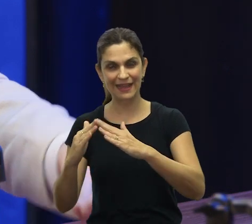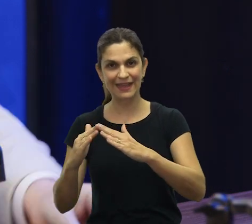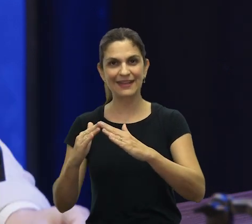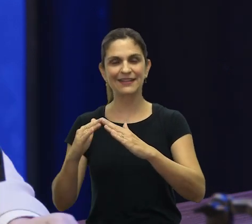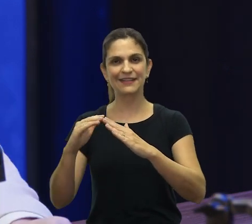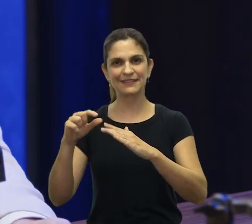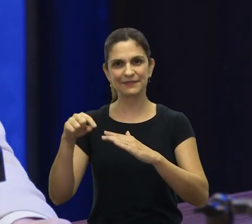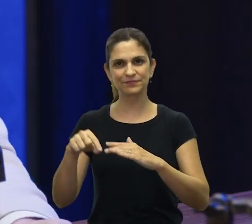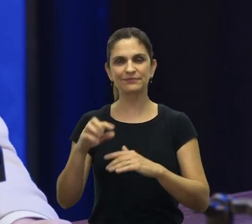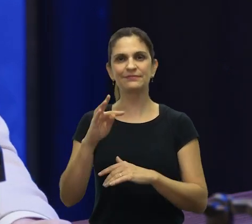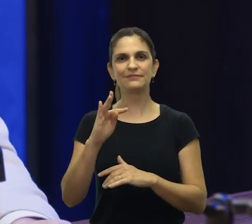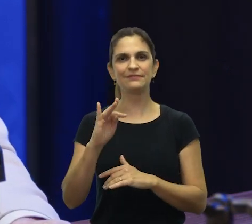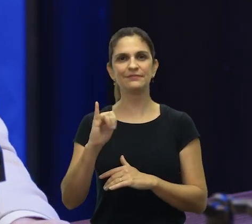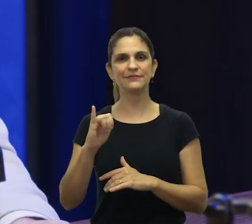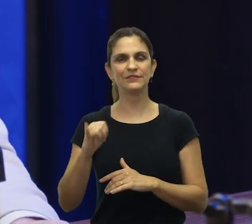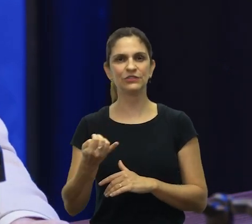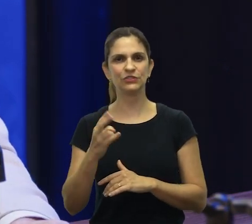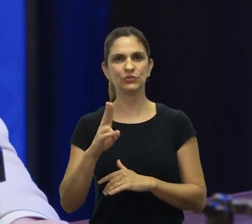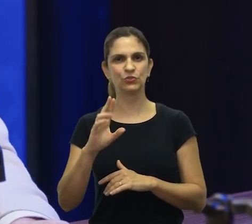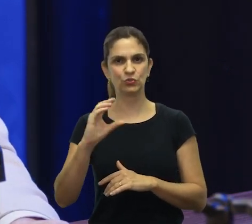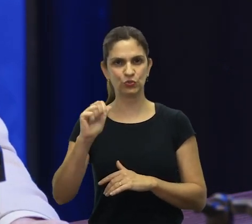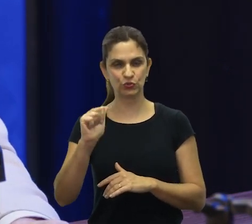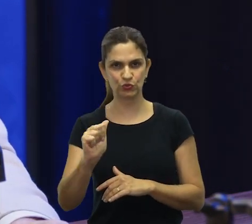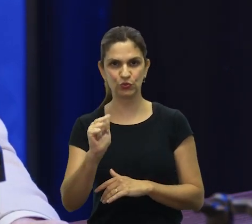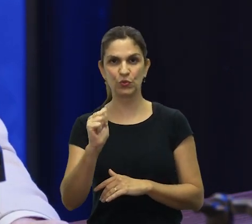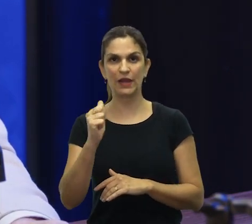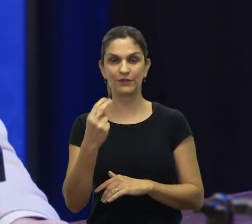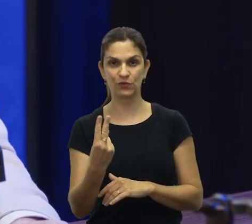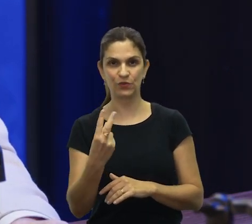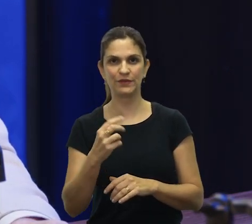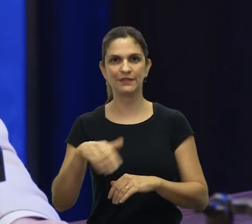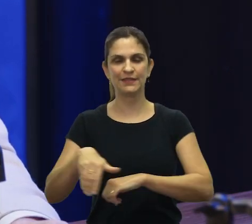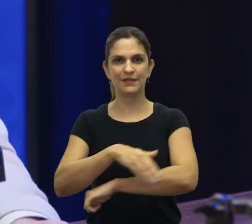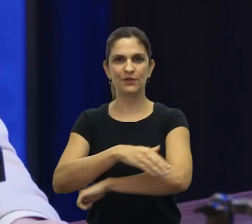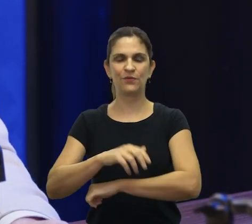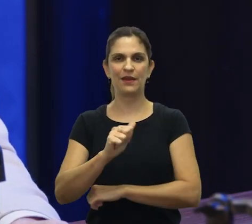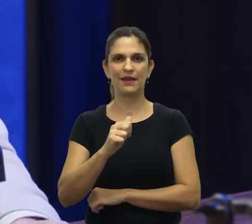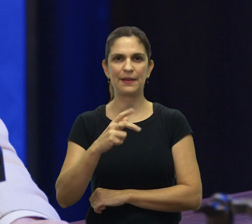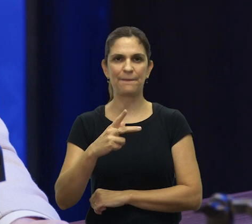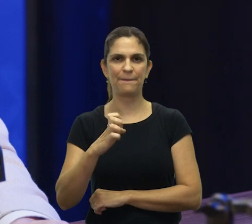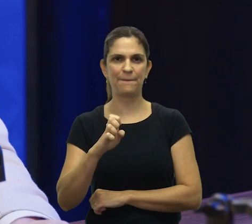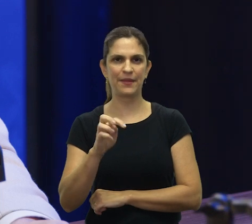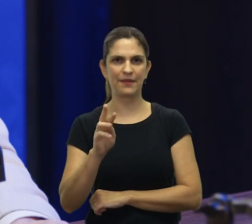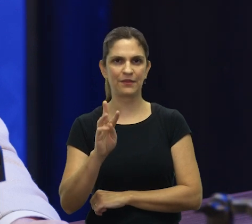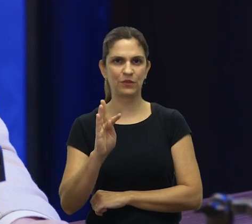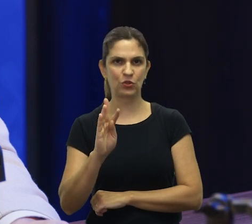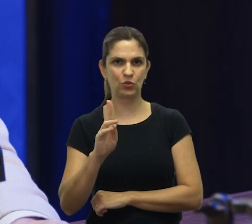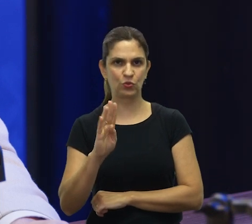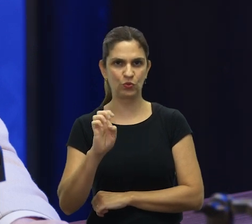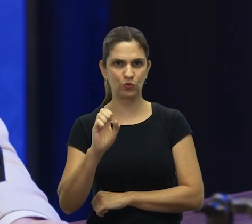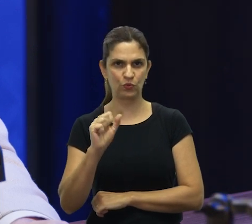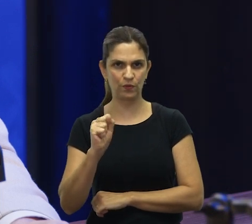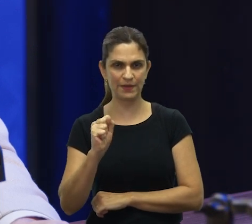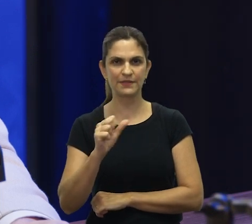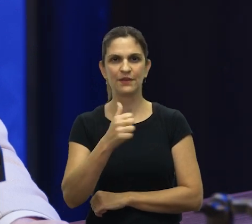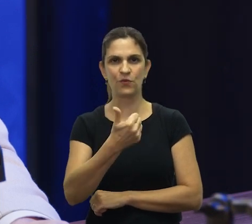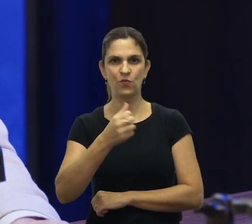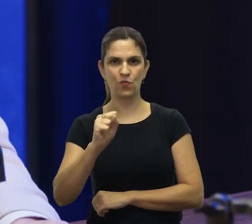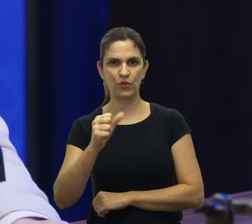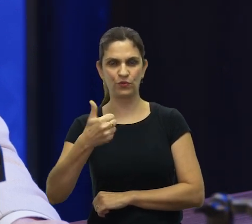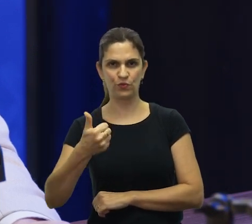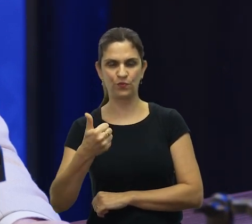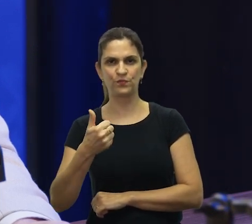Rosa, localizada no Tijuca 2, que fica ali na Rua Apetubas 181. Então,